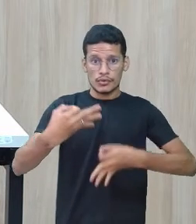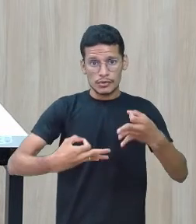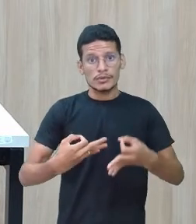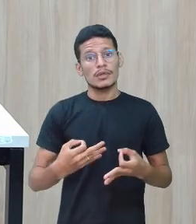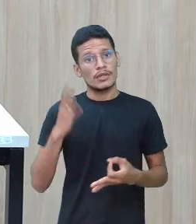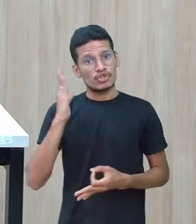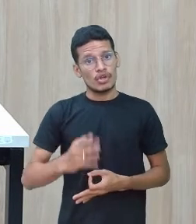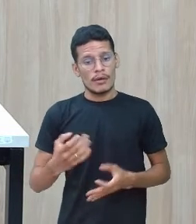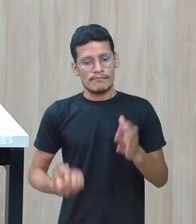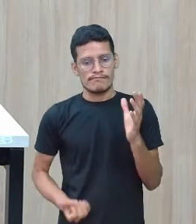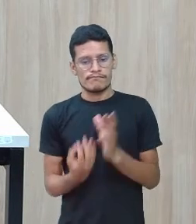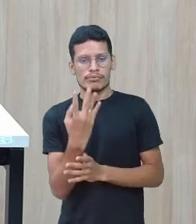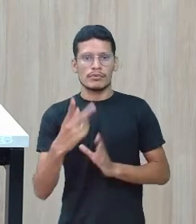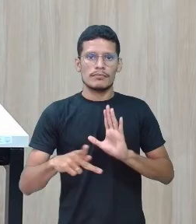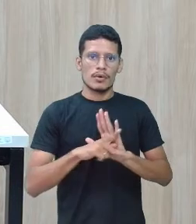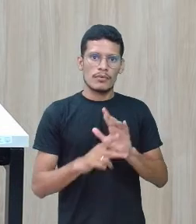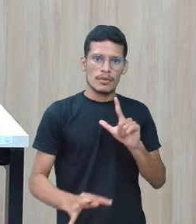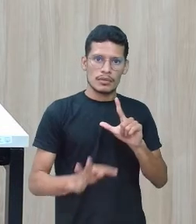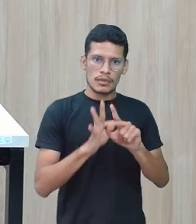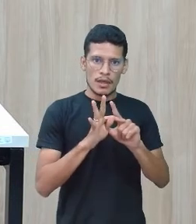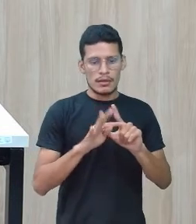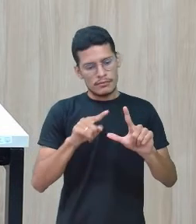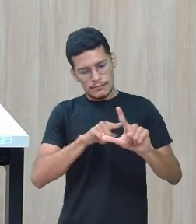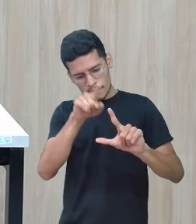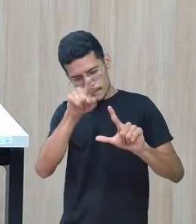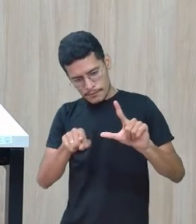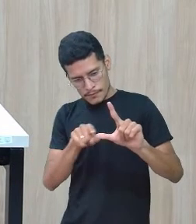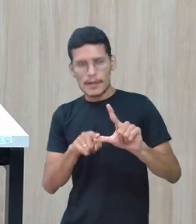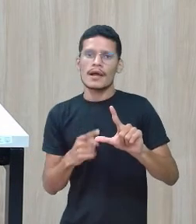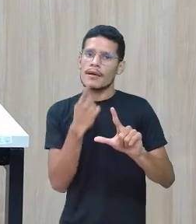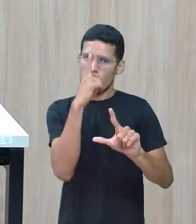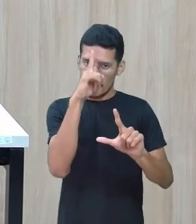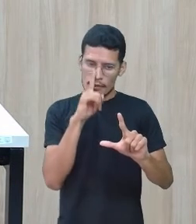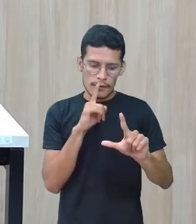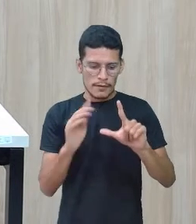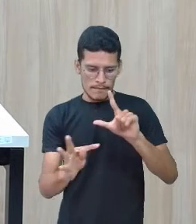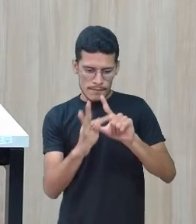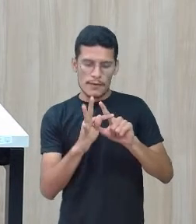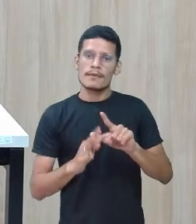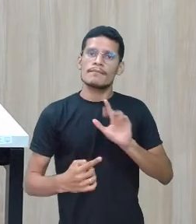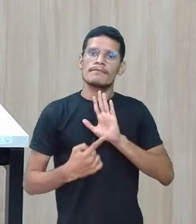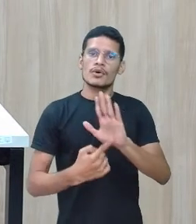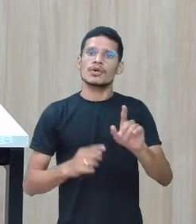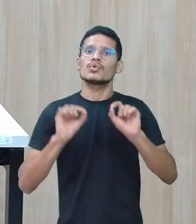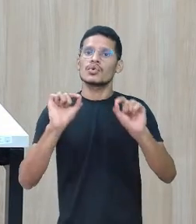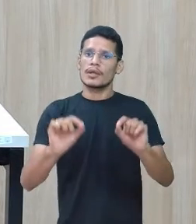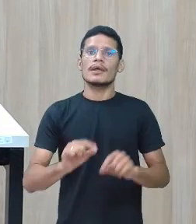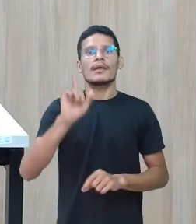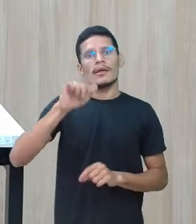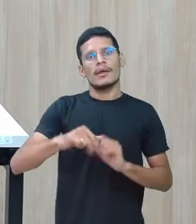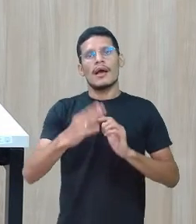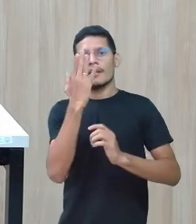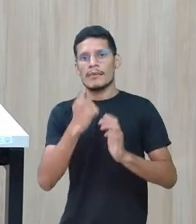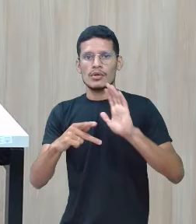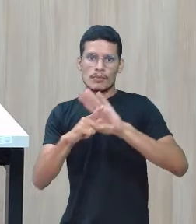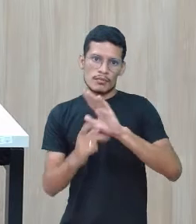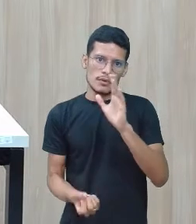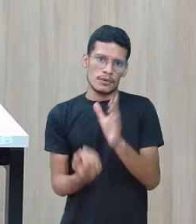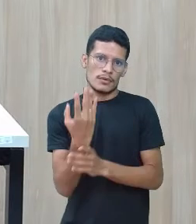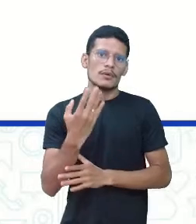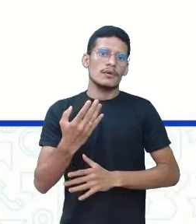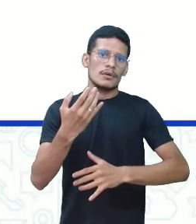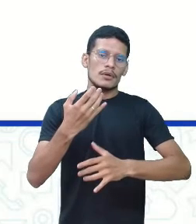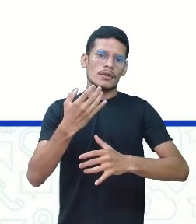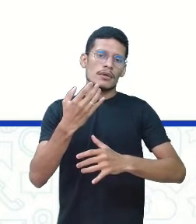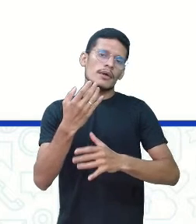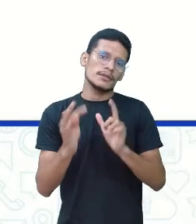portaria, criou o símbolo, esse símbolo T amarelo, mostrando que o alimento é de origem transgênica. No Brasil